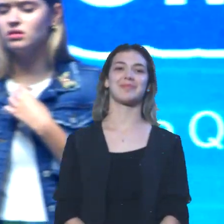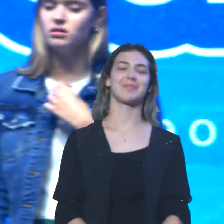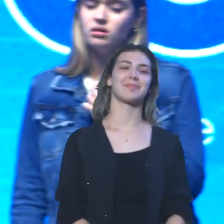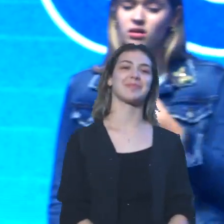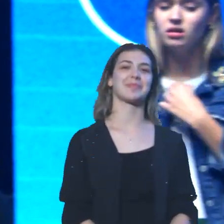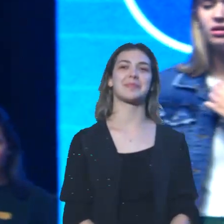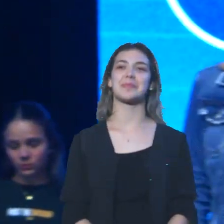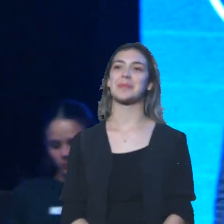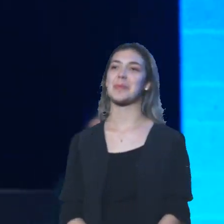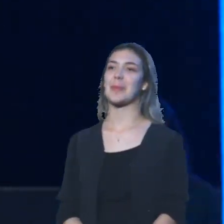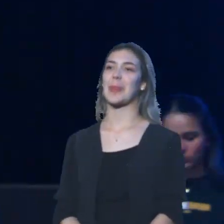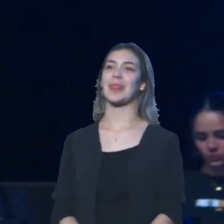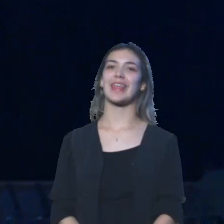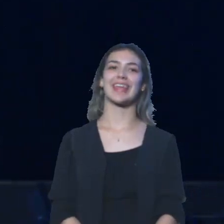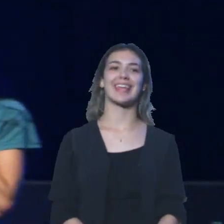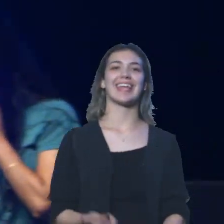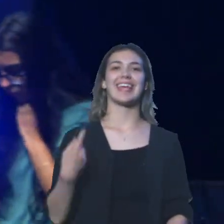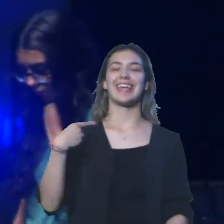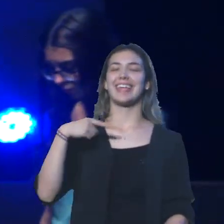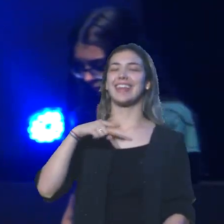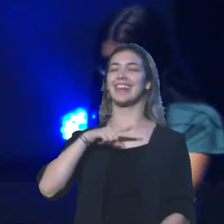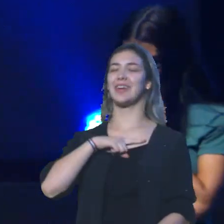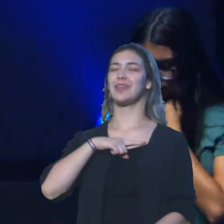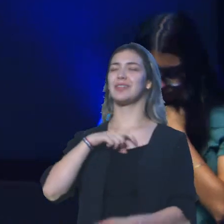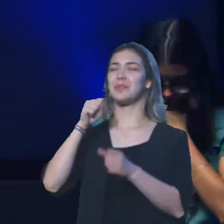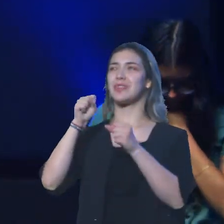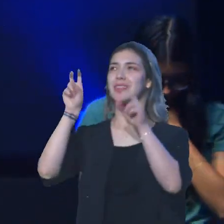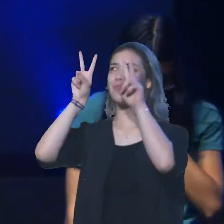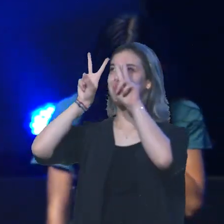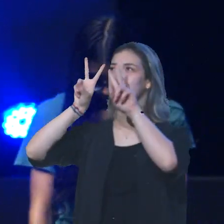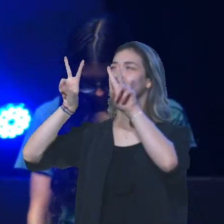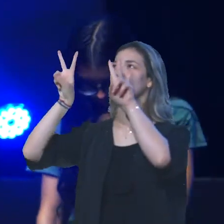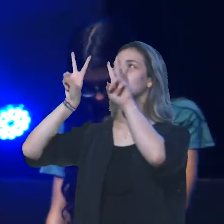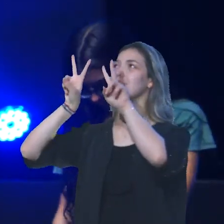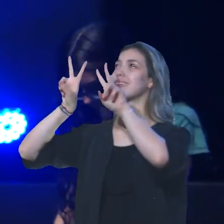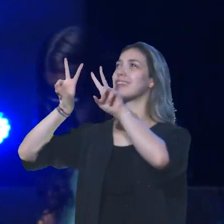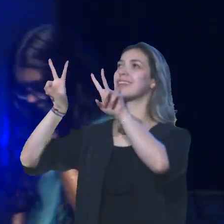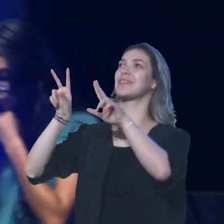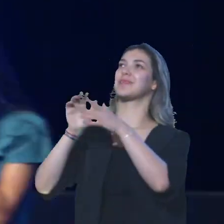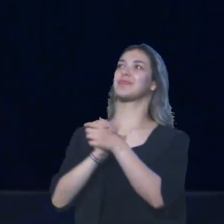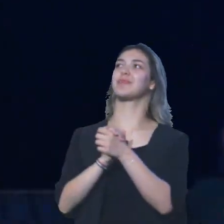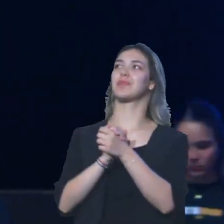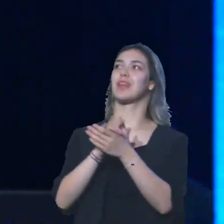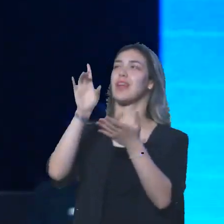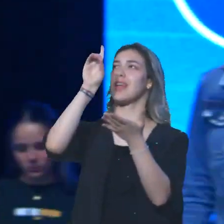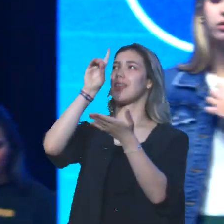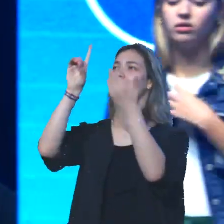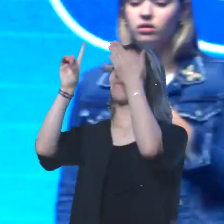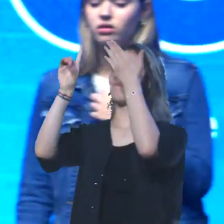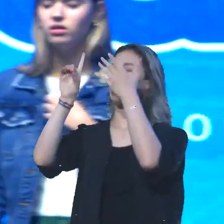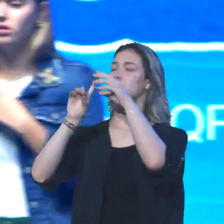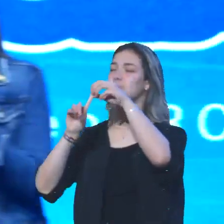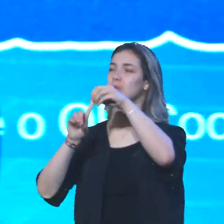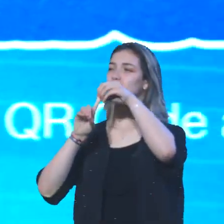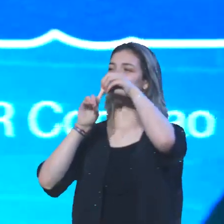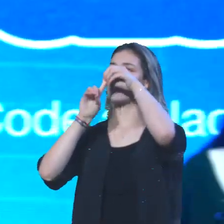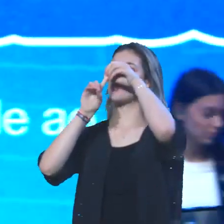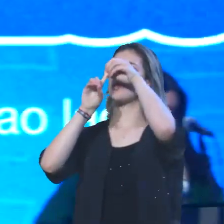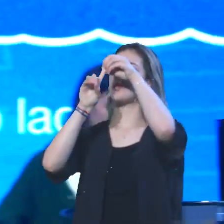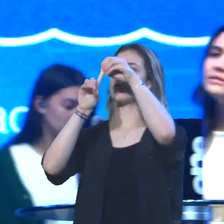Pai, que a gente possa enxergar o Senhor, Pai, como o único Senhor das nossas